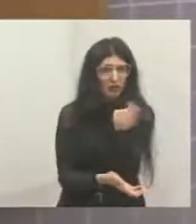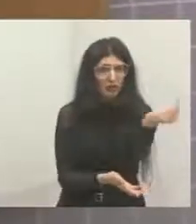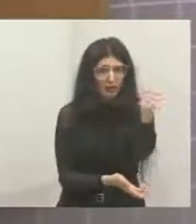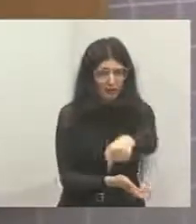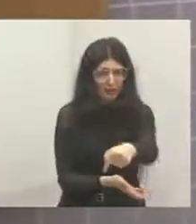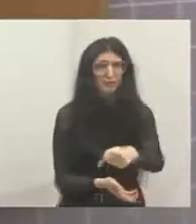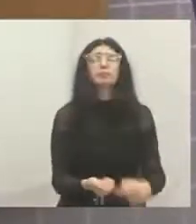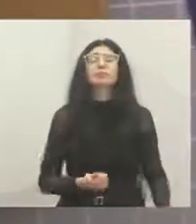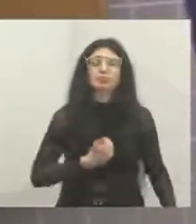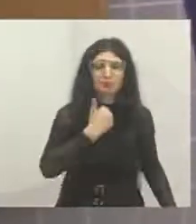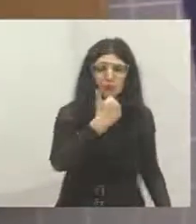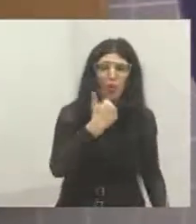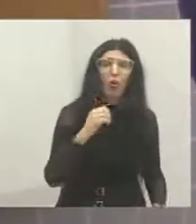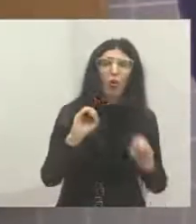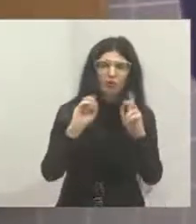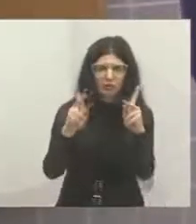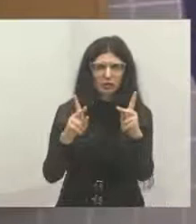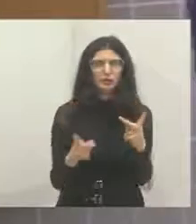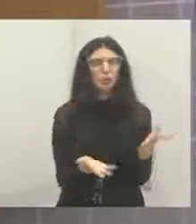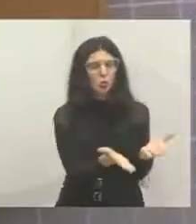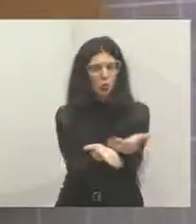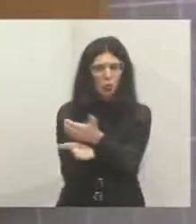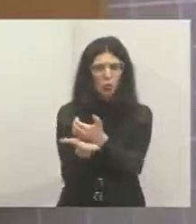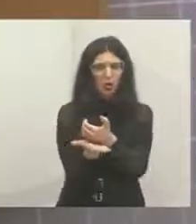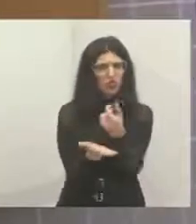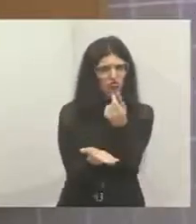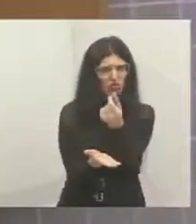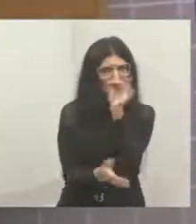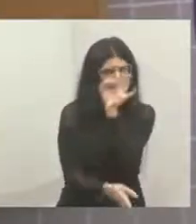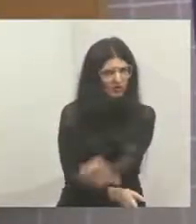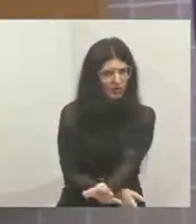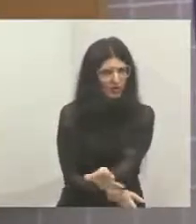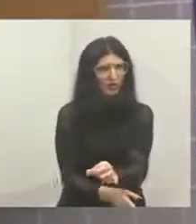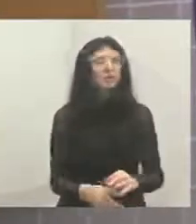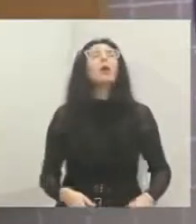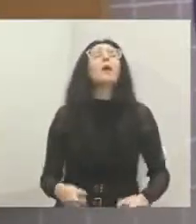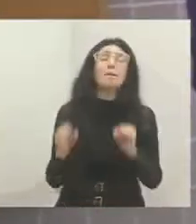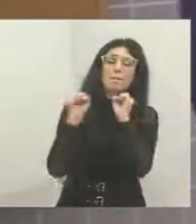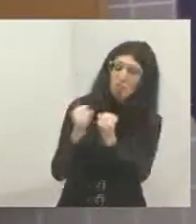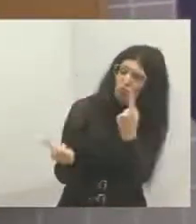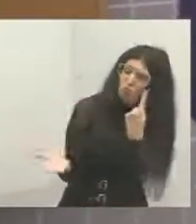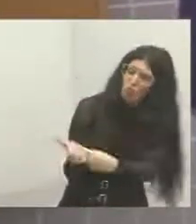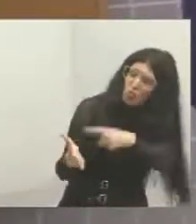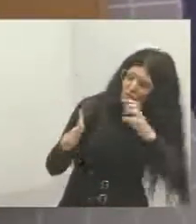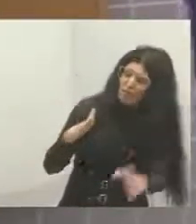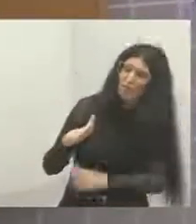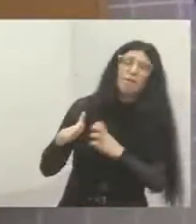vez que projetou, nós temos que, na demanda desse período, pode vir empresas,